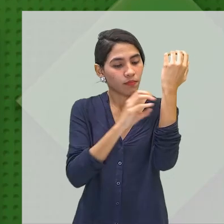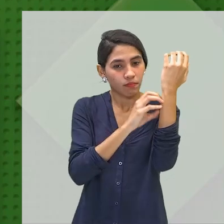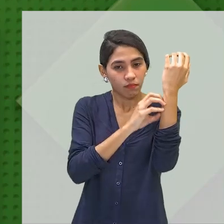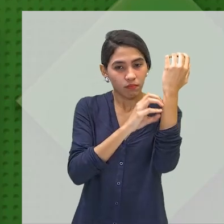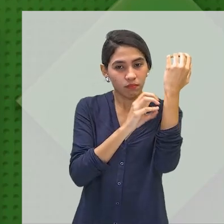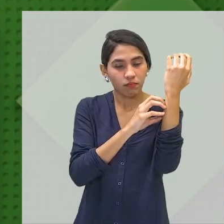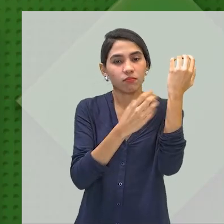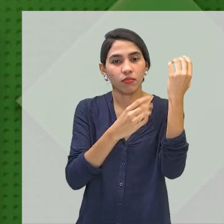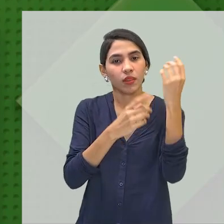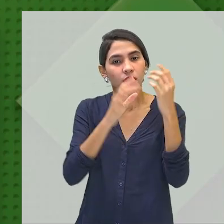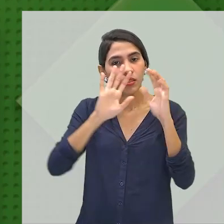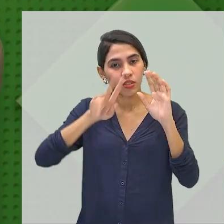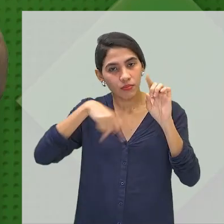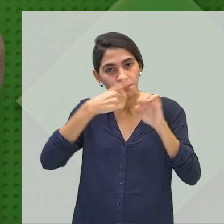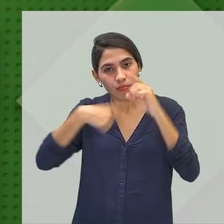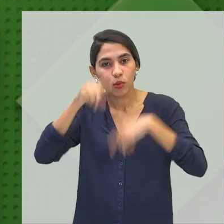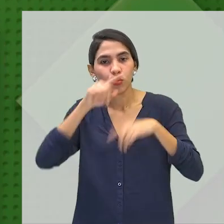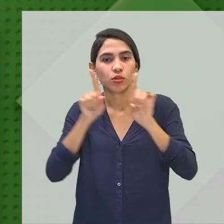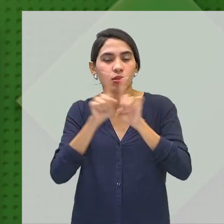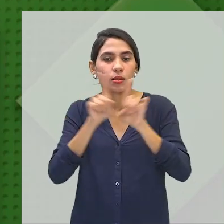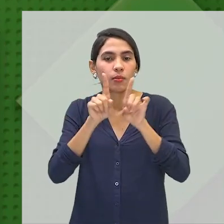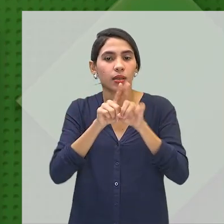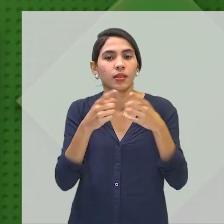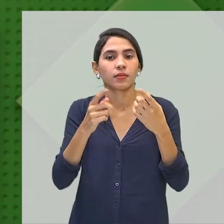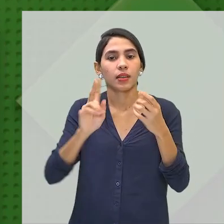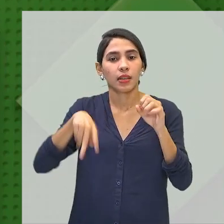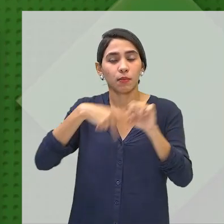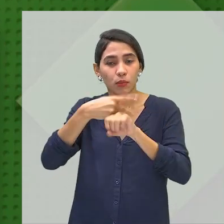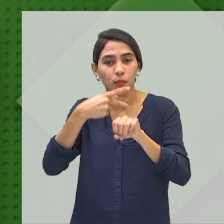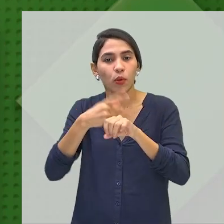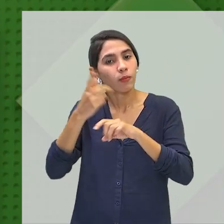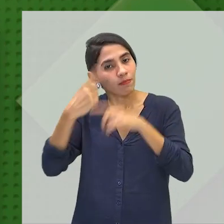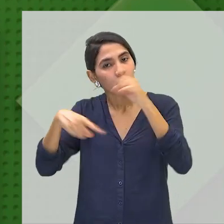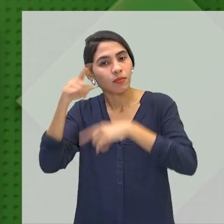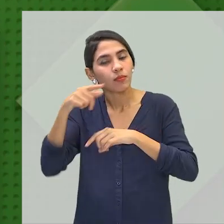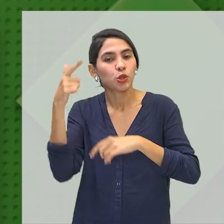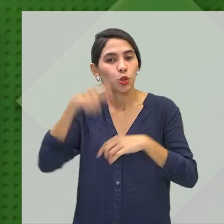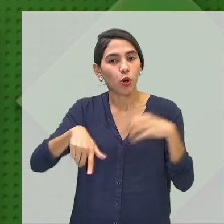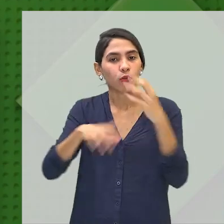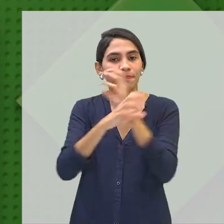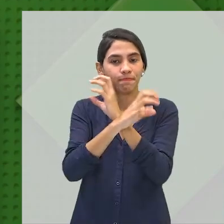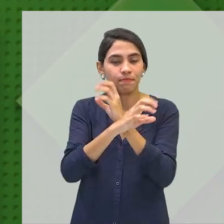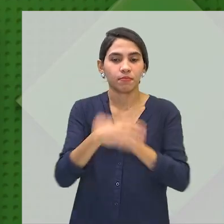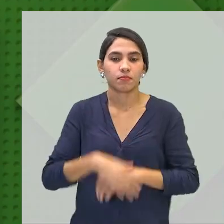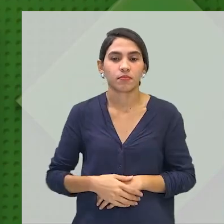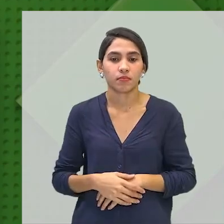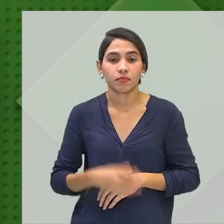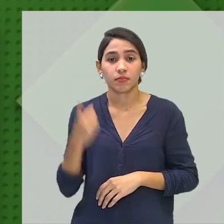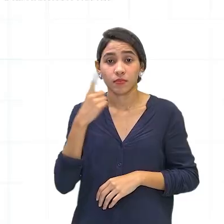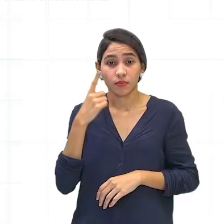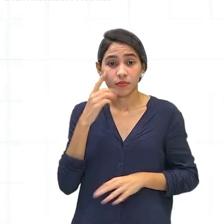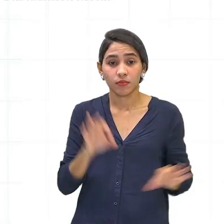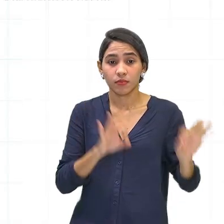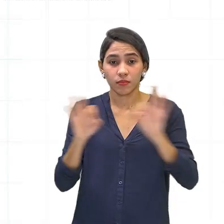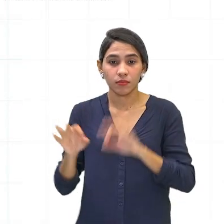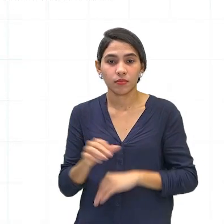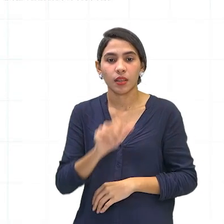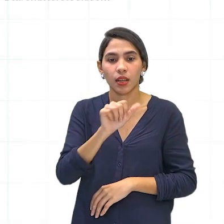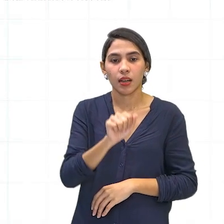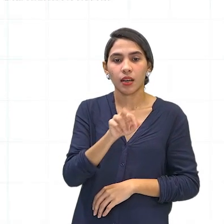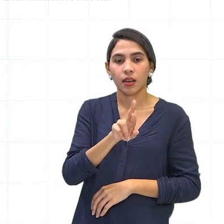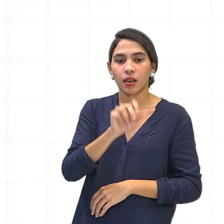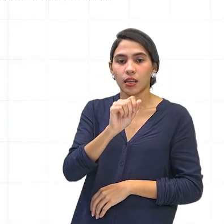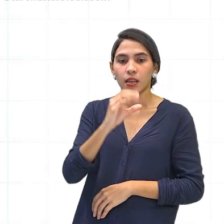deixou ali um exoesqueleto que não servia mais e vai passar a desenvolver um novo exoesqueleto, certo? Vamos ver agora um pouco mais sobre os